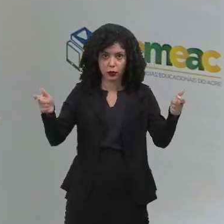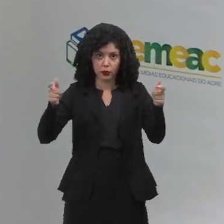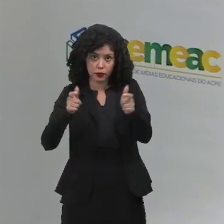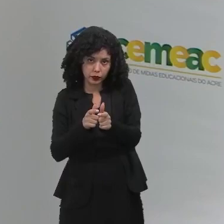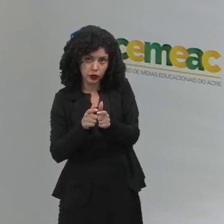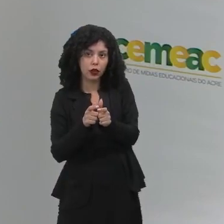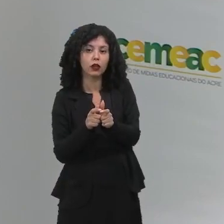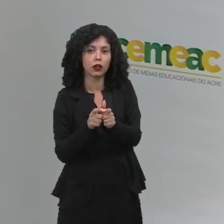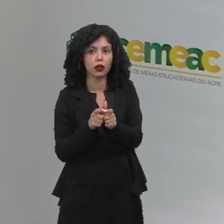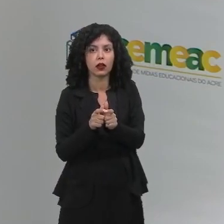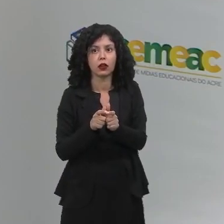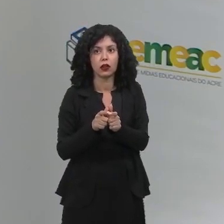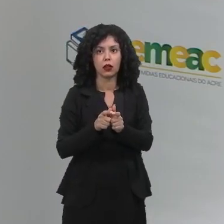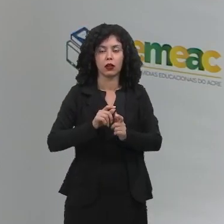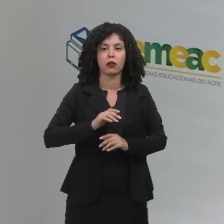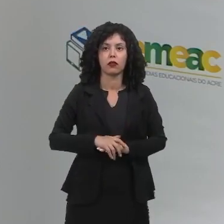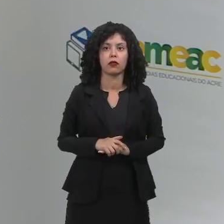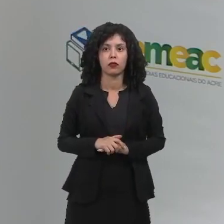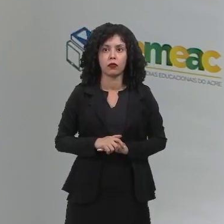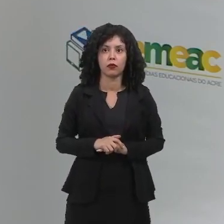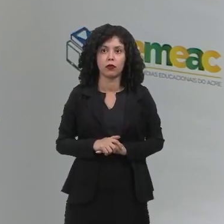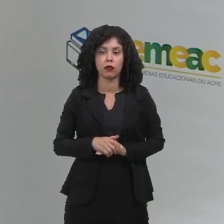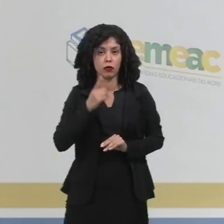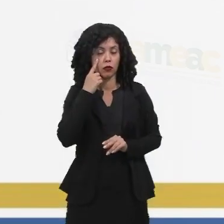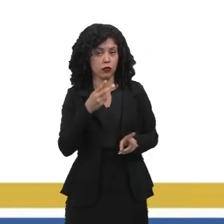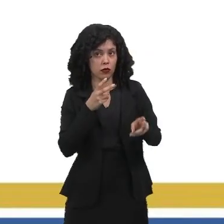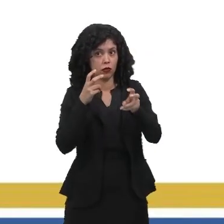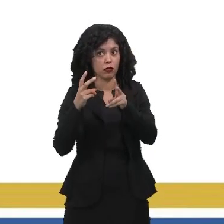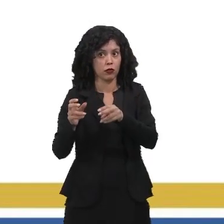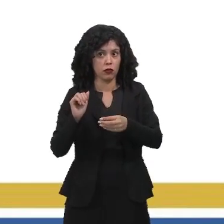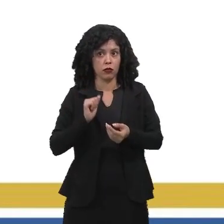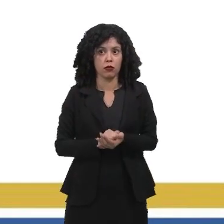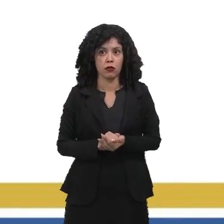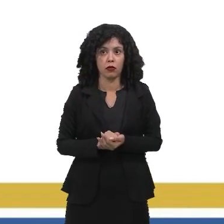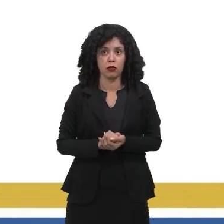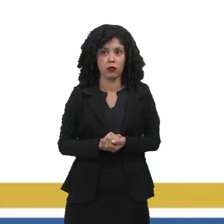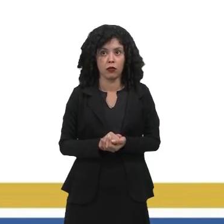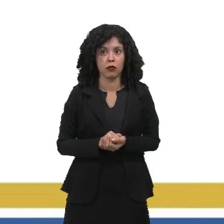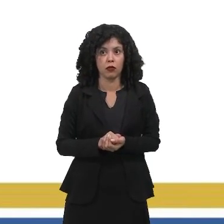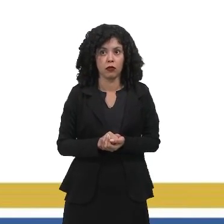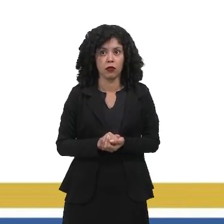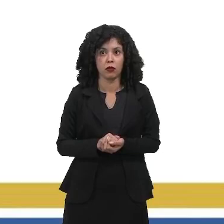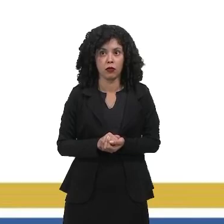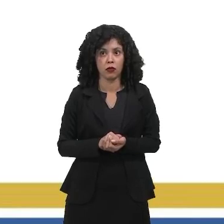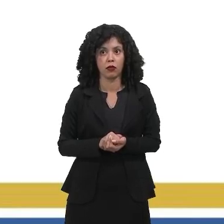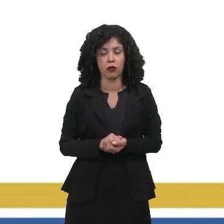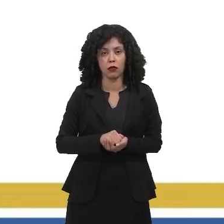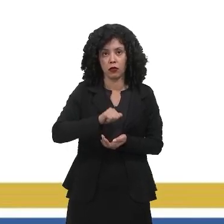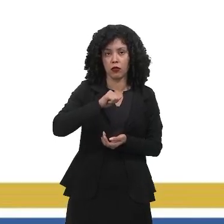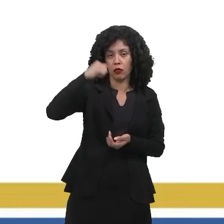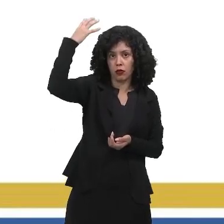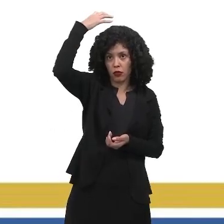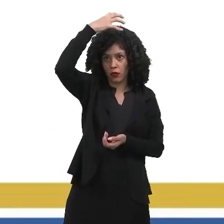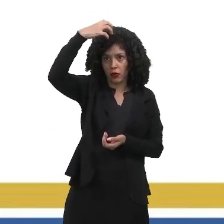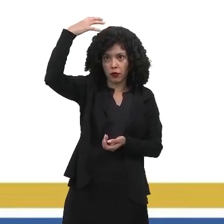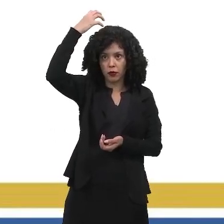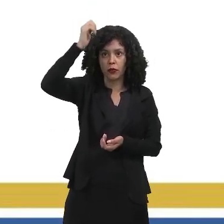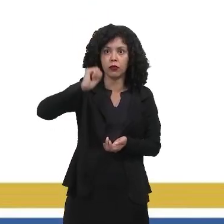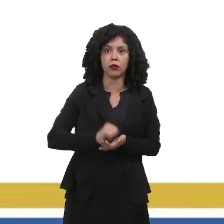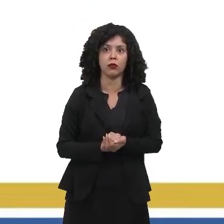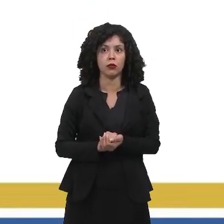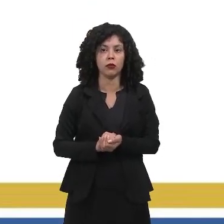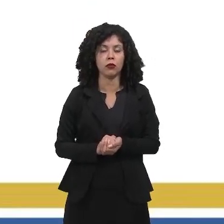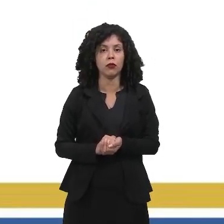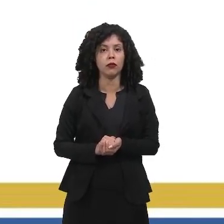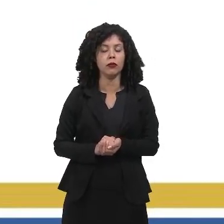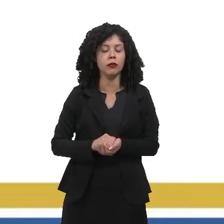menor vai ser a sua amplitude. Se eu parar para observar, aqui temos o cascão, o cascão ele está segurando